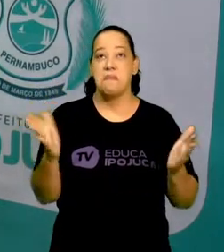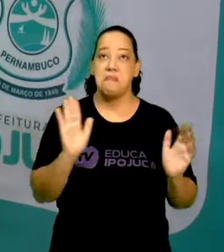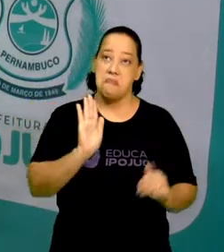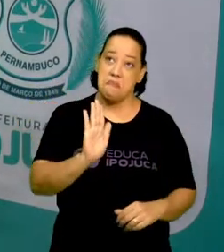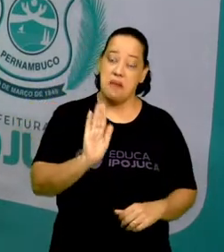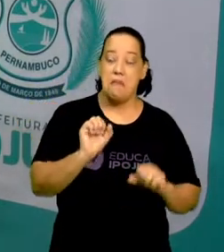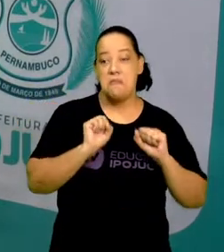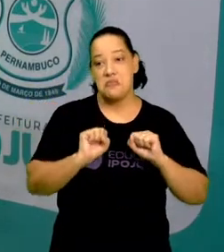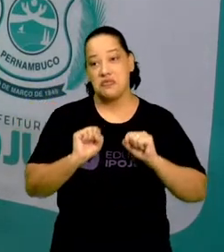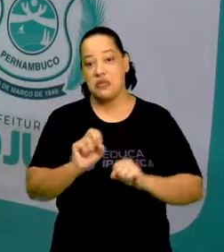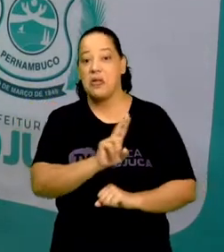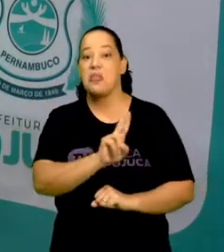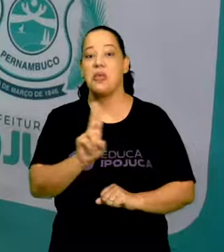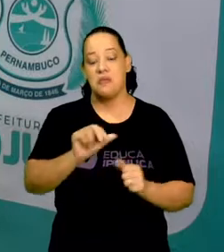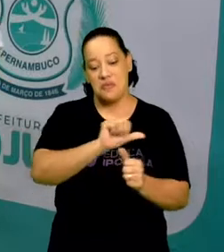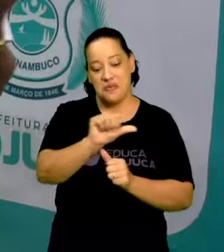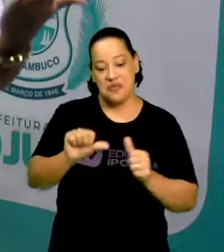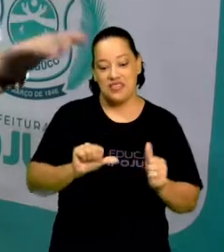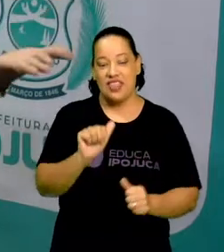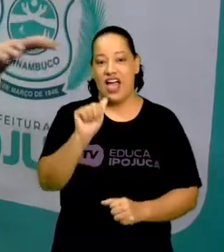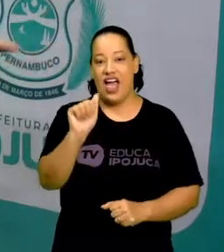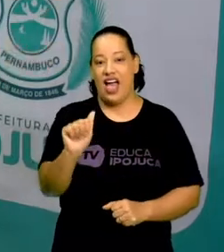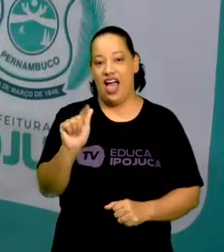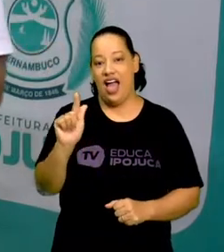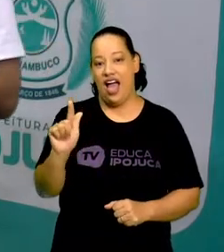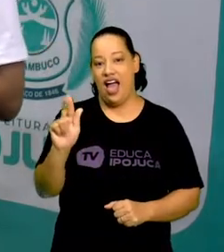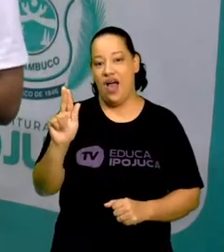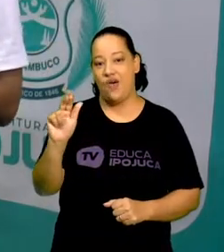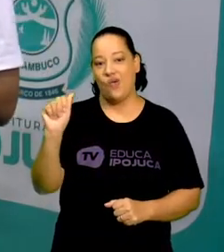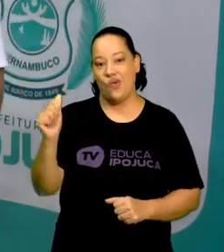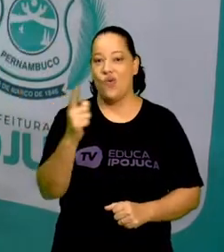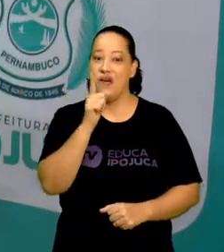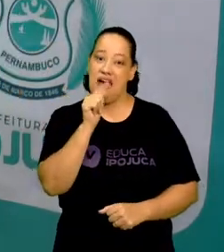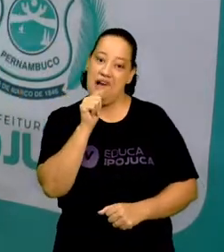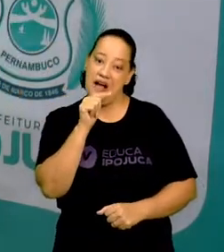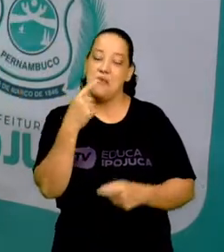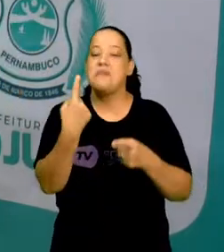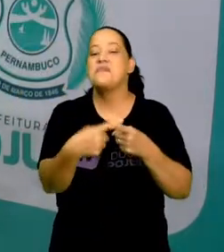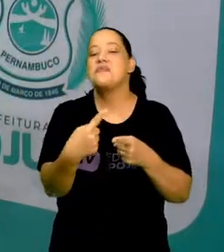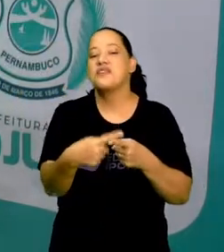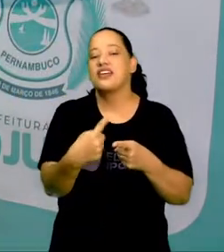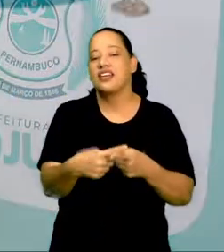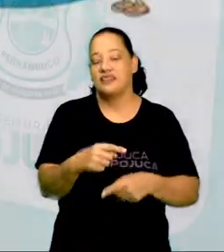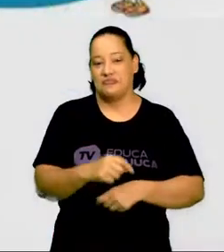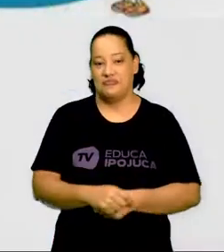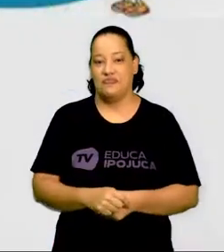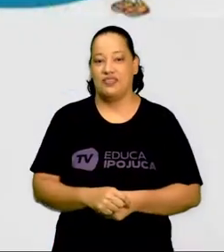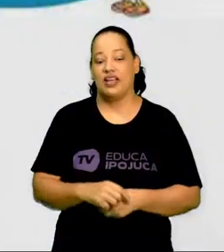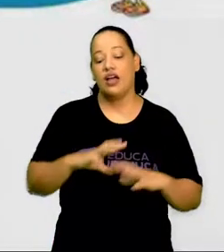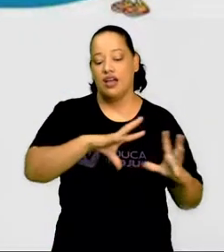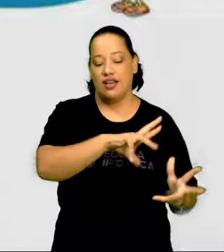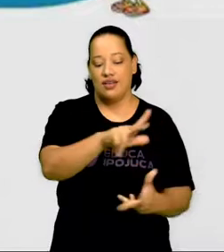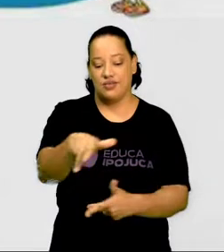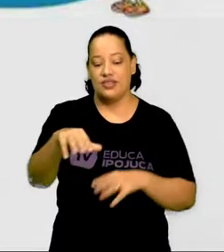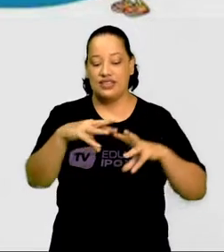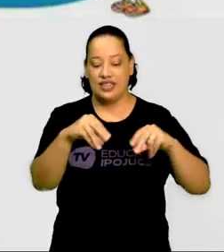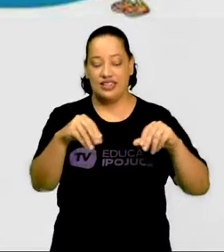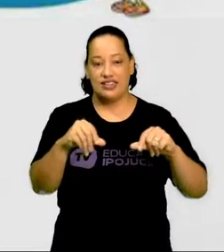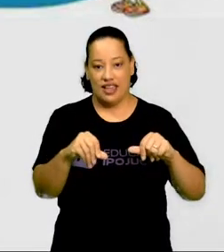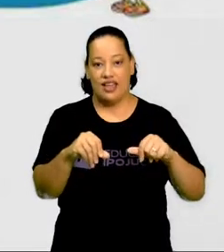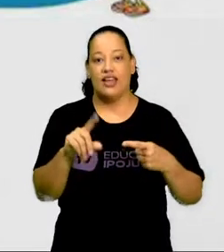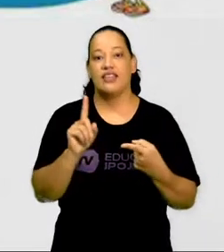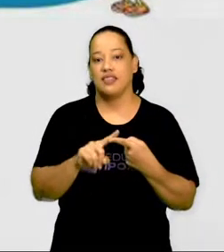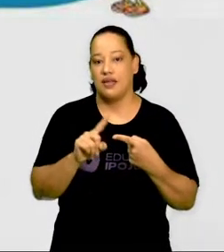planeta Água. Por que planeta Água? Vamos entender? O planeta Terra, também conhecido